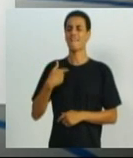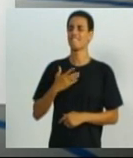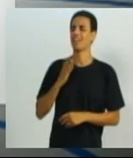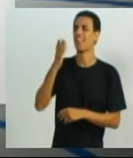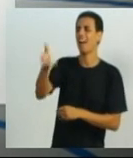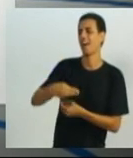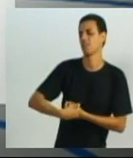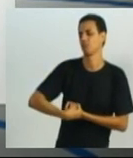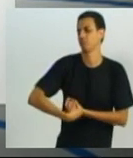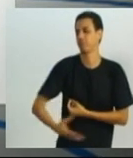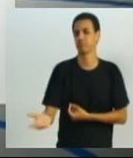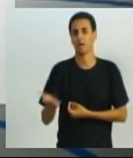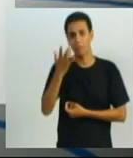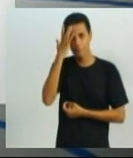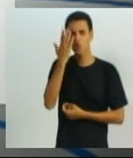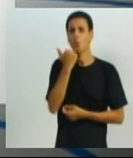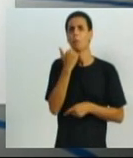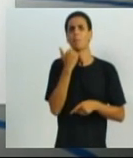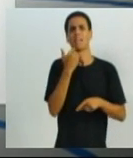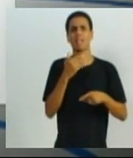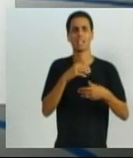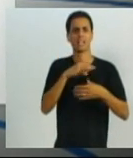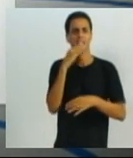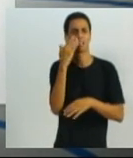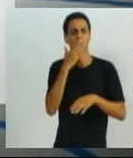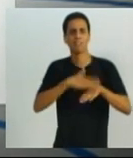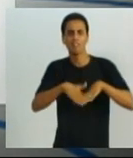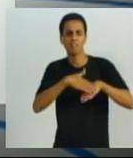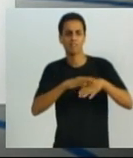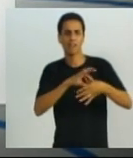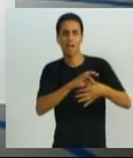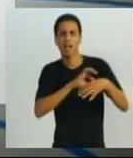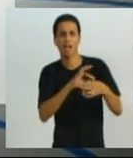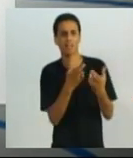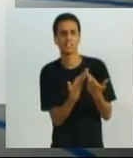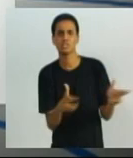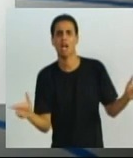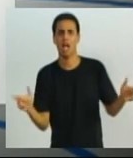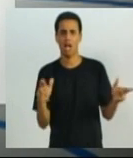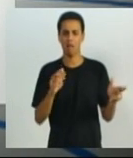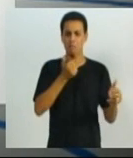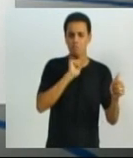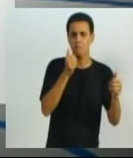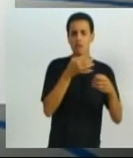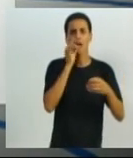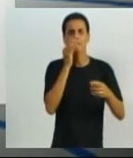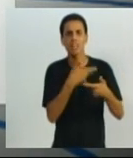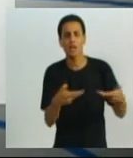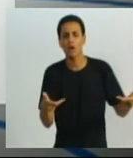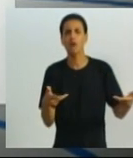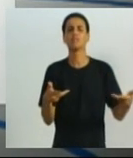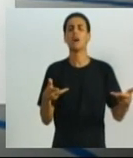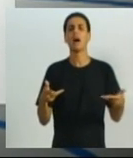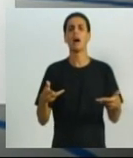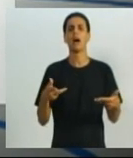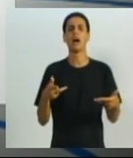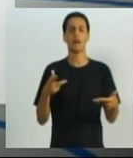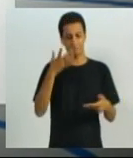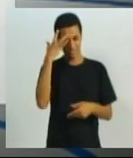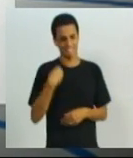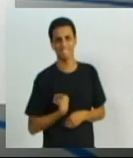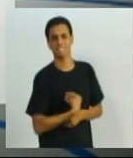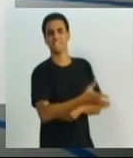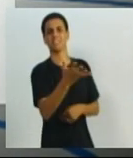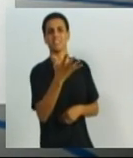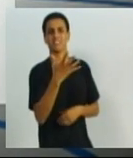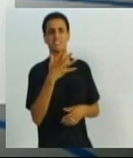em cima da mesa, onde o cara está comendo churrasco, tomando café, e cria esse tipo de problema. Joga material fora. Isso é jogar material fora mesmo,